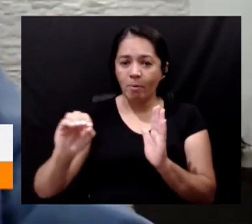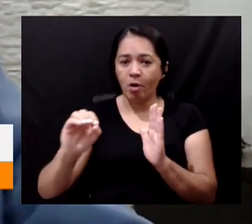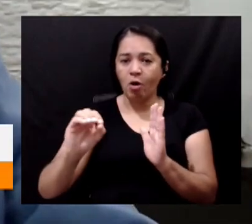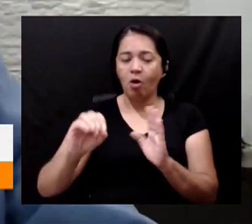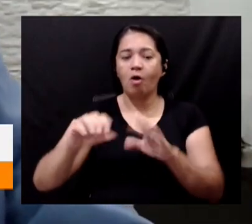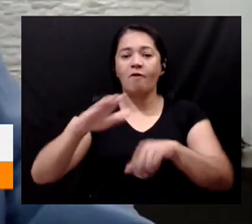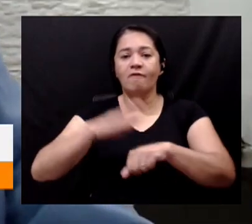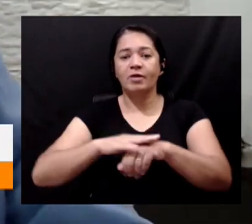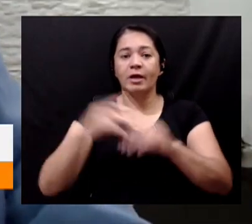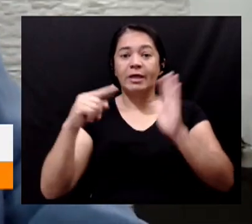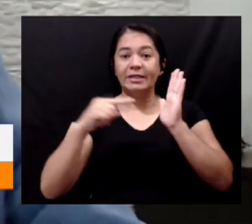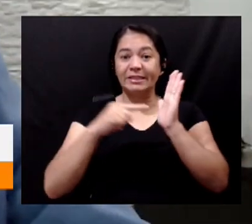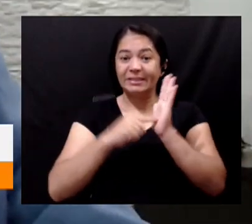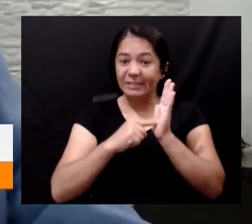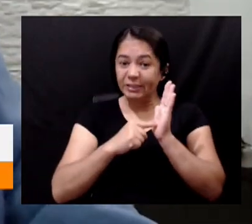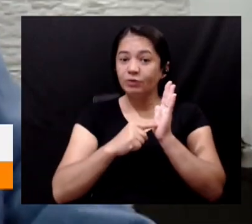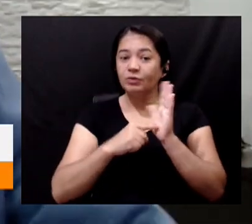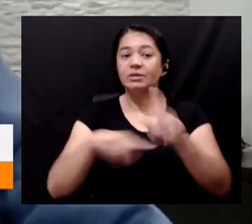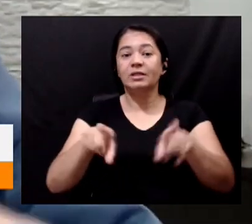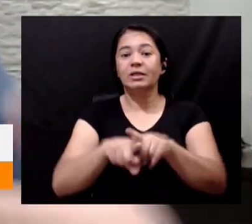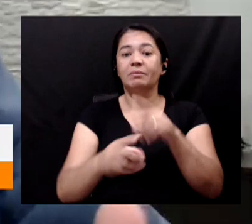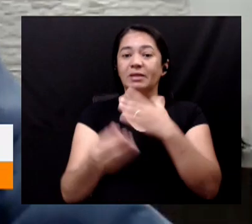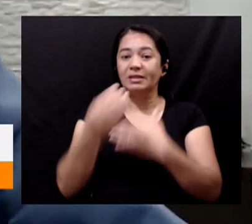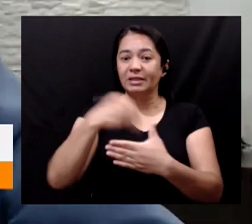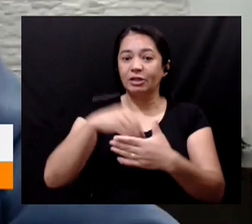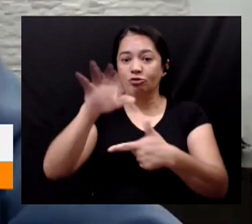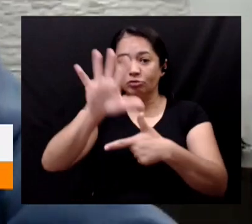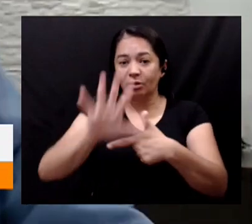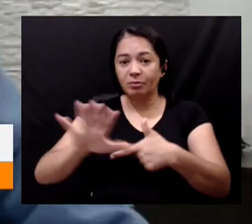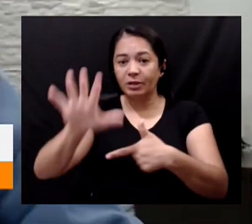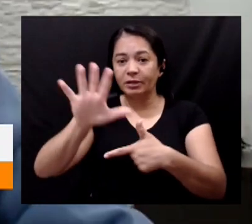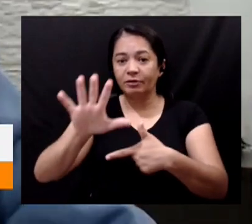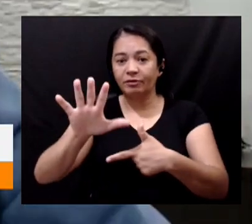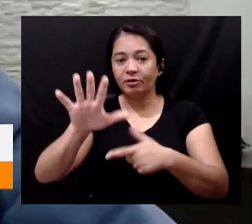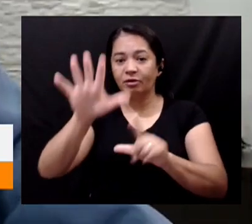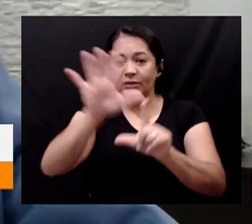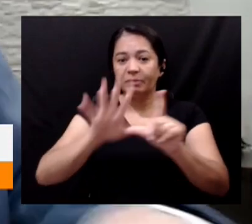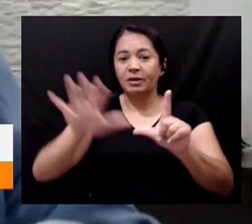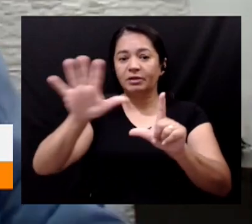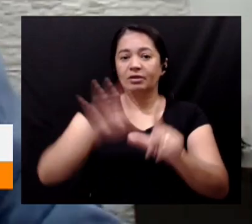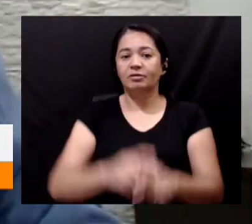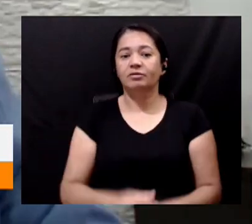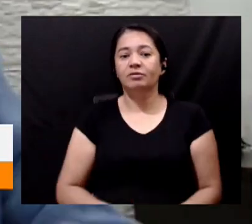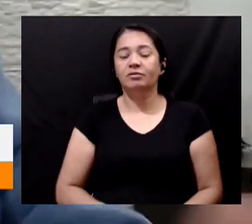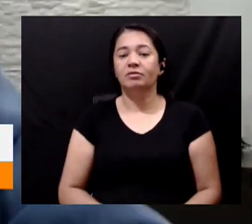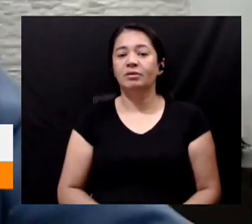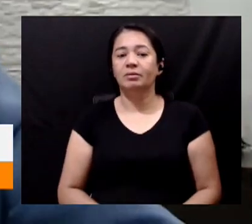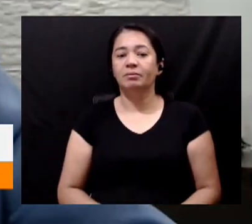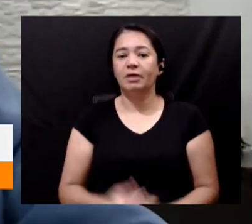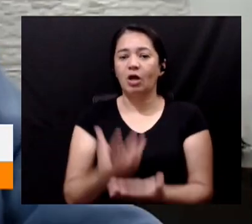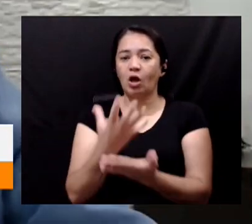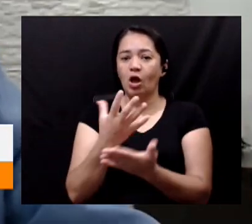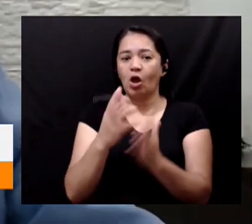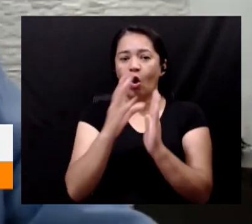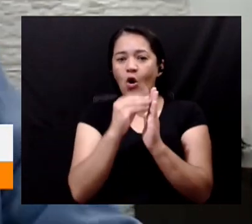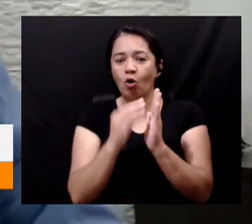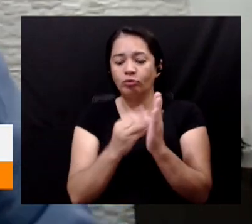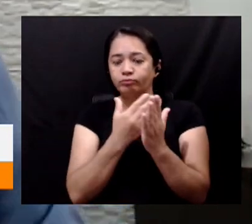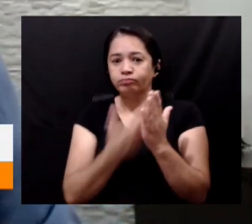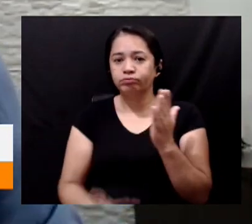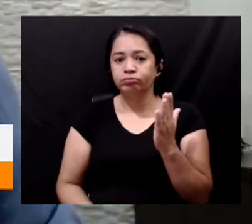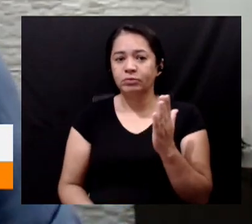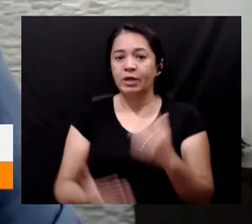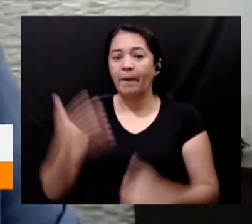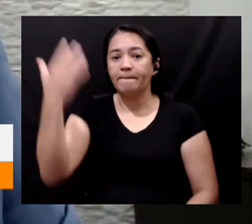da própria plataforma, né, para, por exemplo, derrubar um conteúdo ou só para demonstrar que você está denunciando um